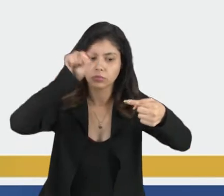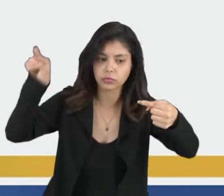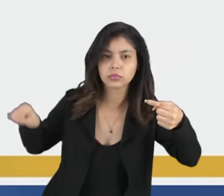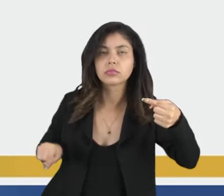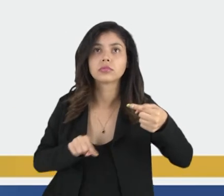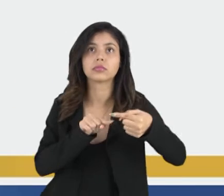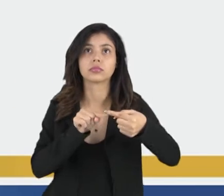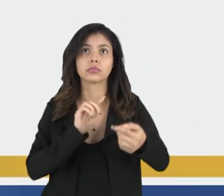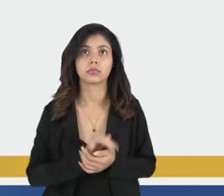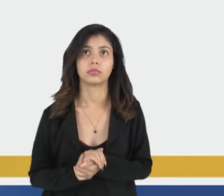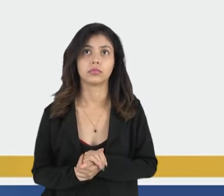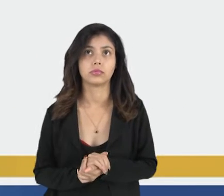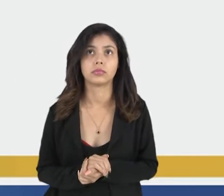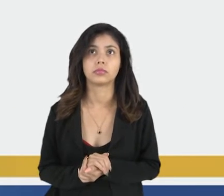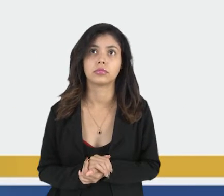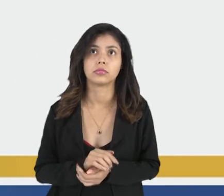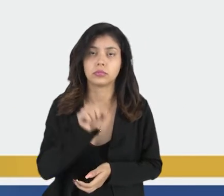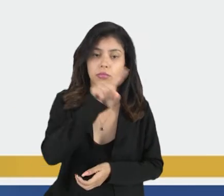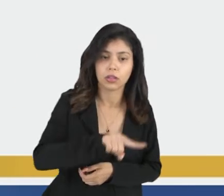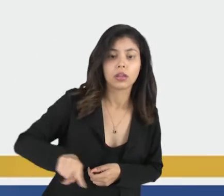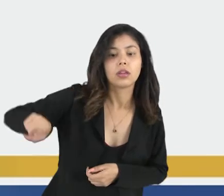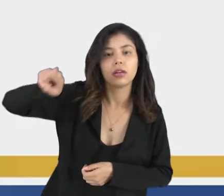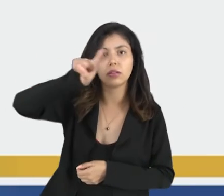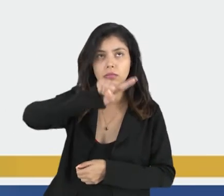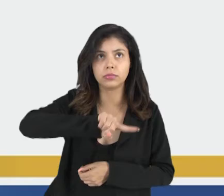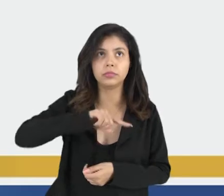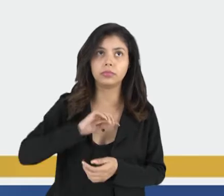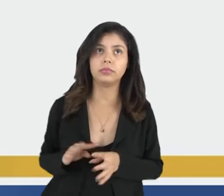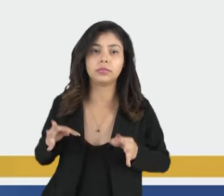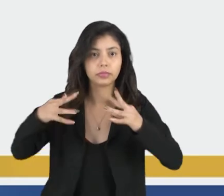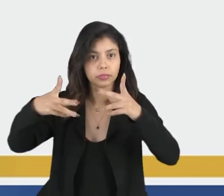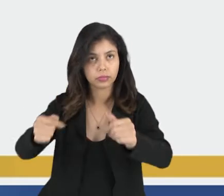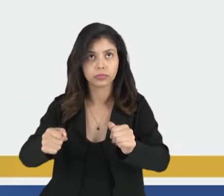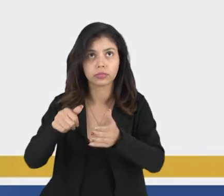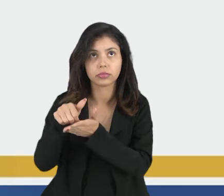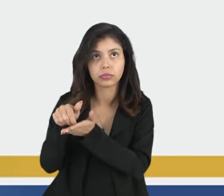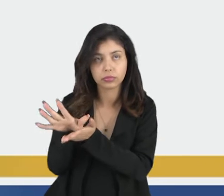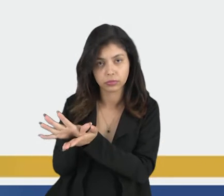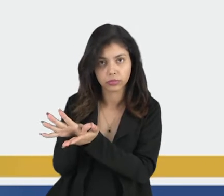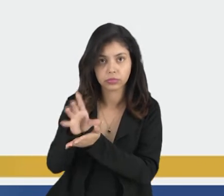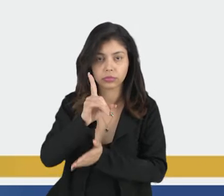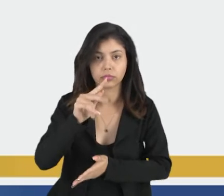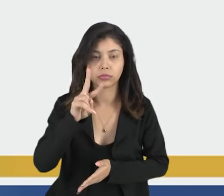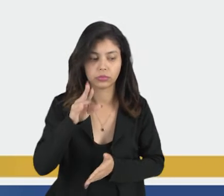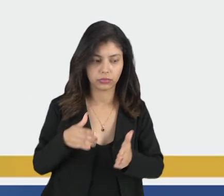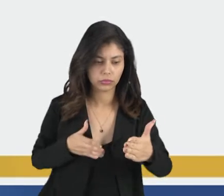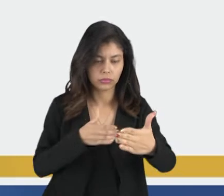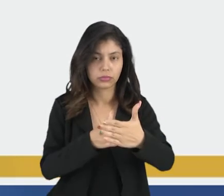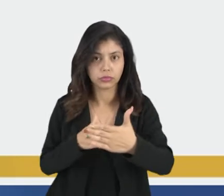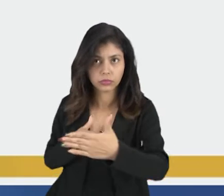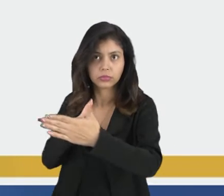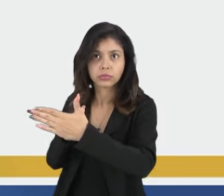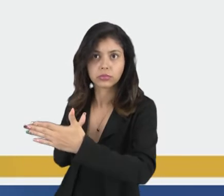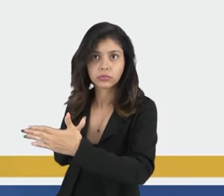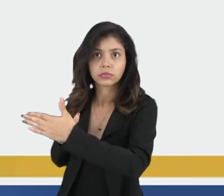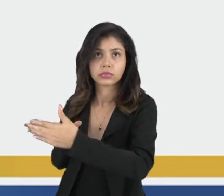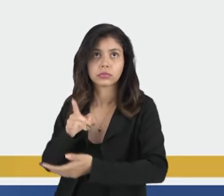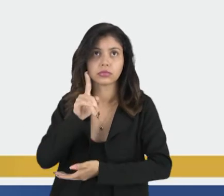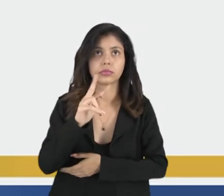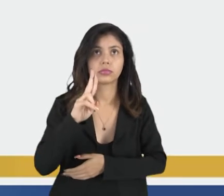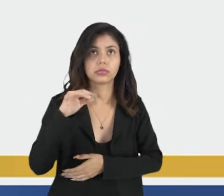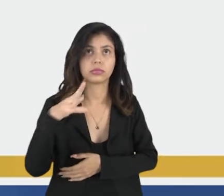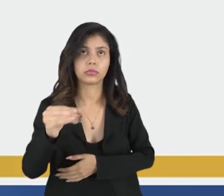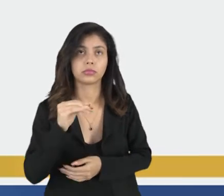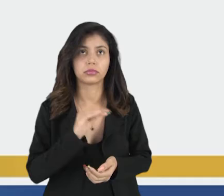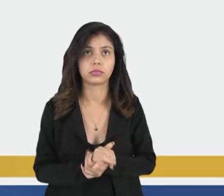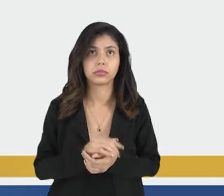a circunferência é a extremidade e o círculo é toda a região delimitada por